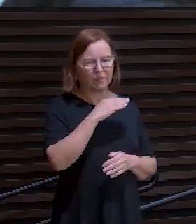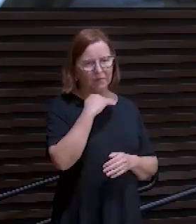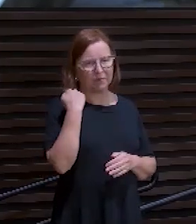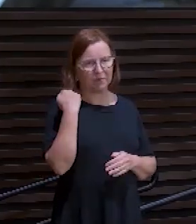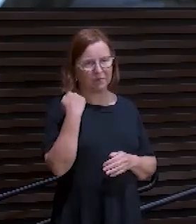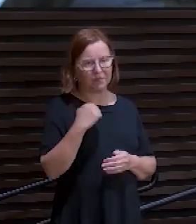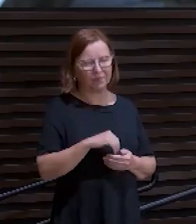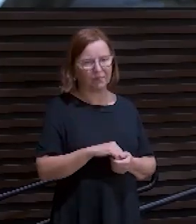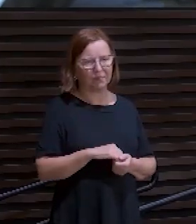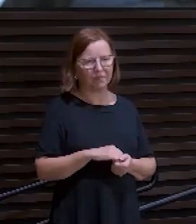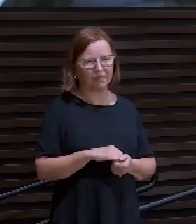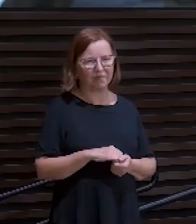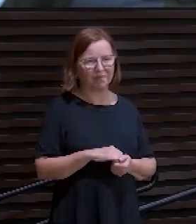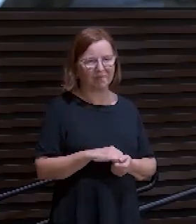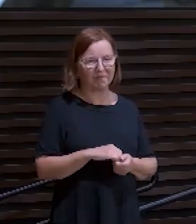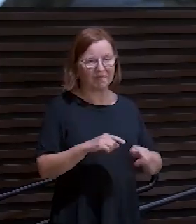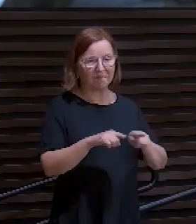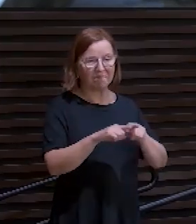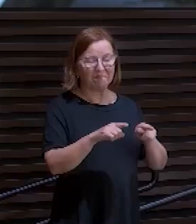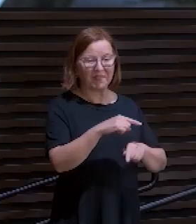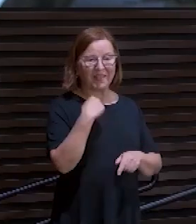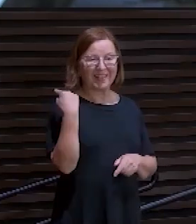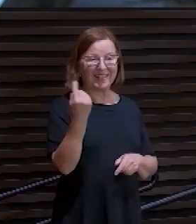Nós vamos ver o nosso pai.